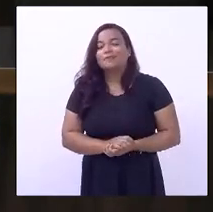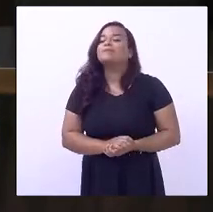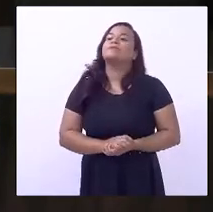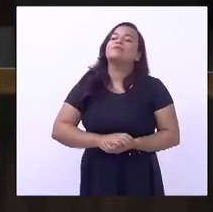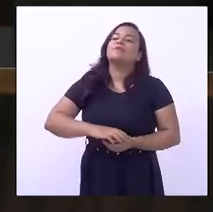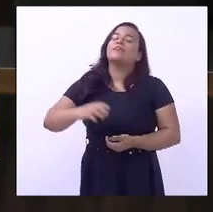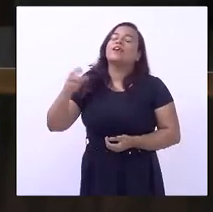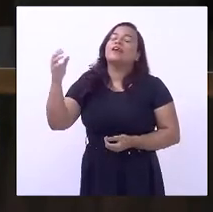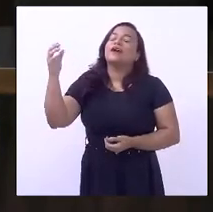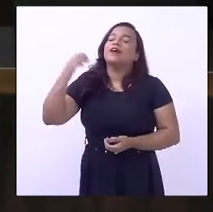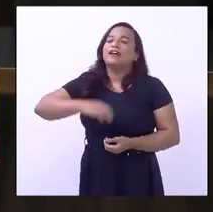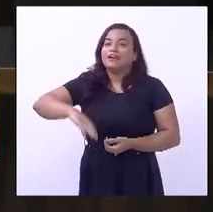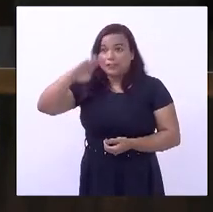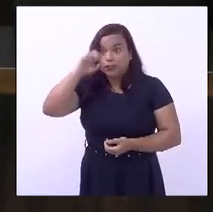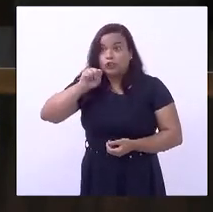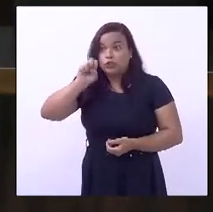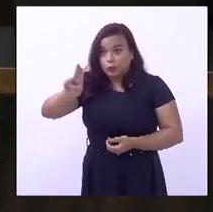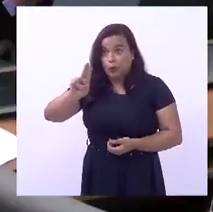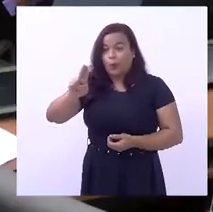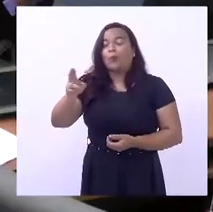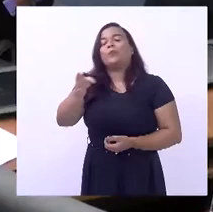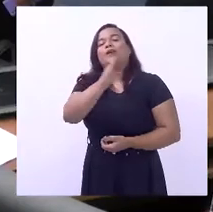Subtenente está sumido, hein, sub?